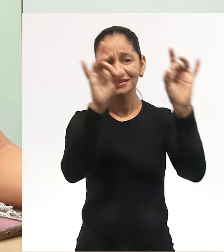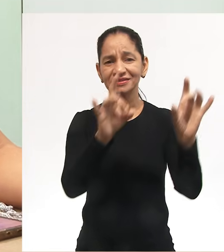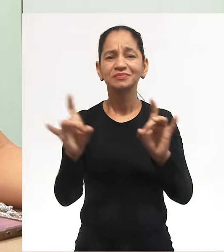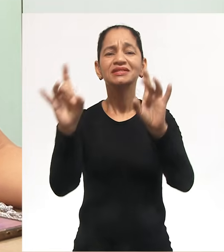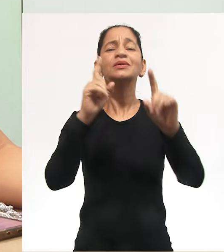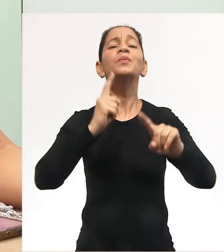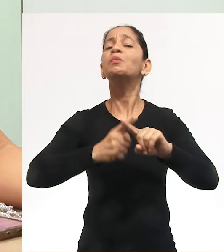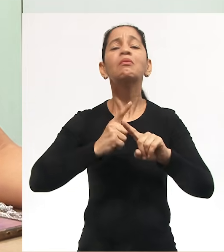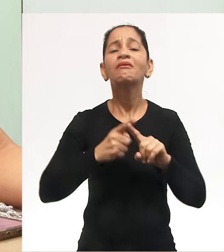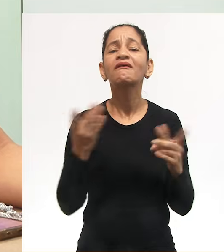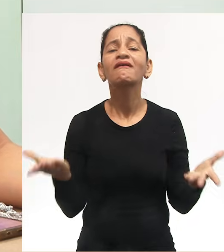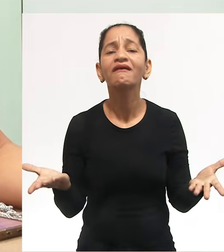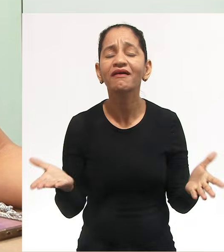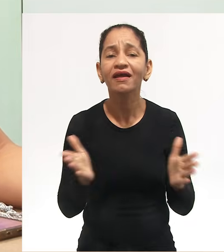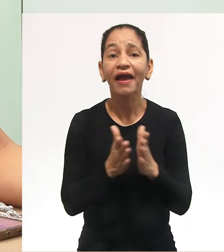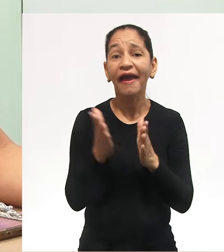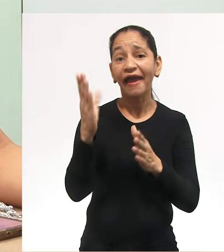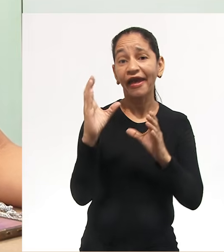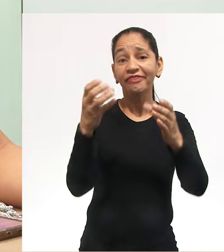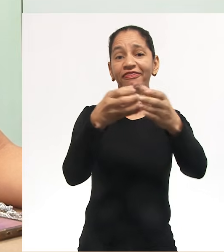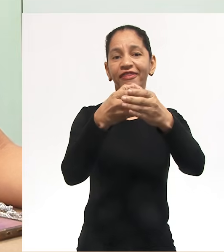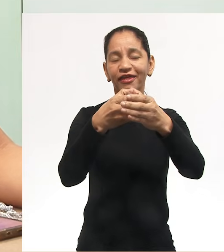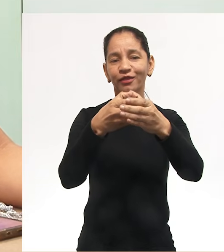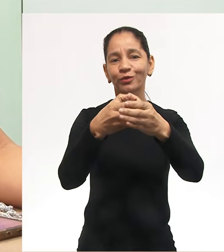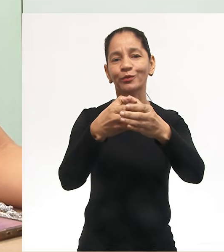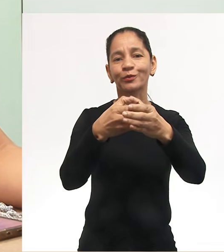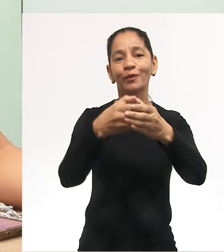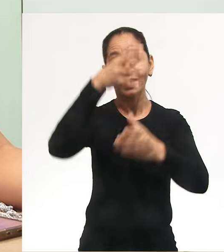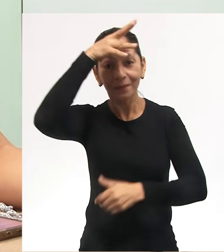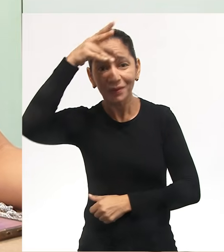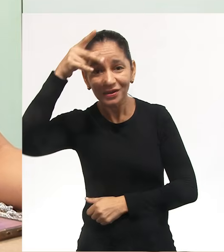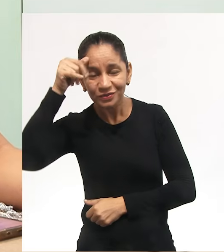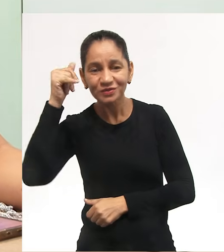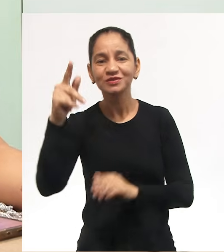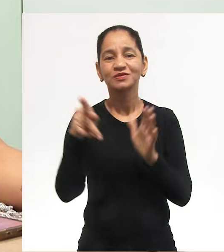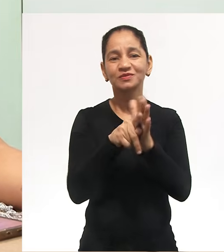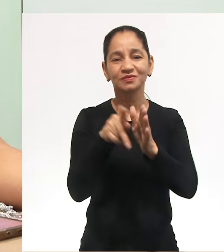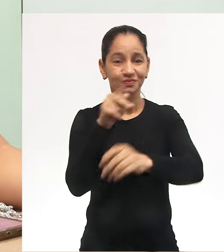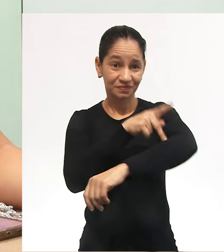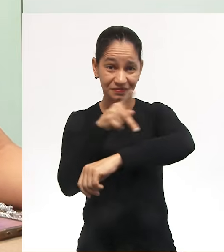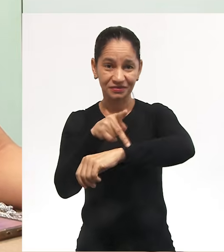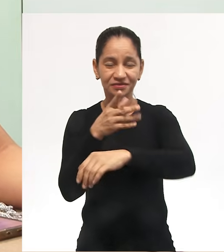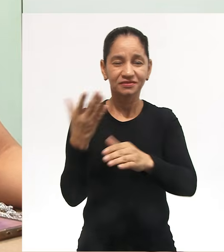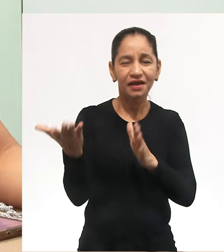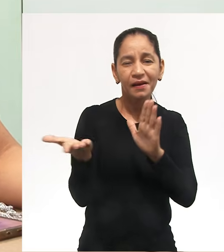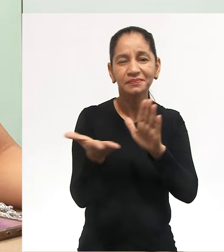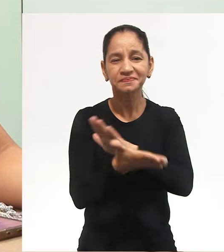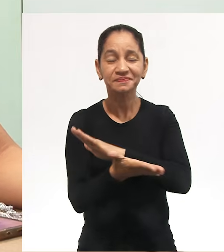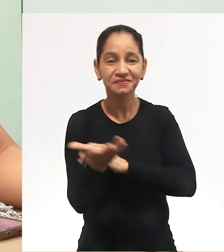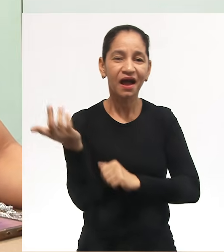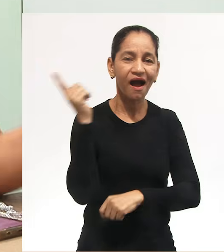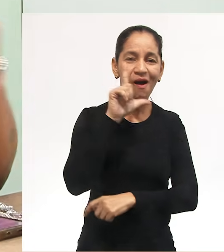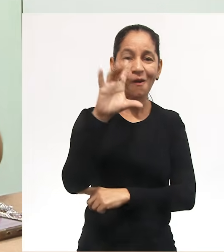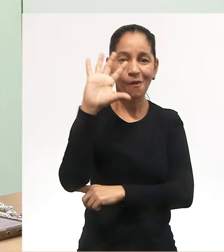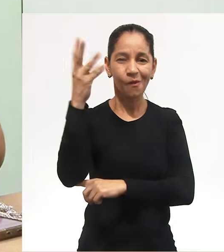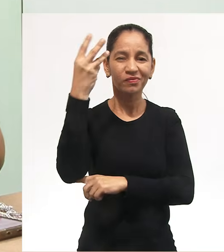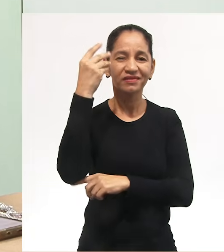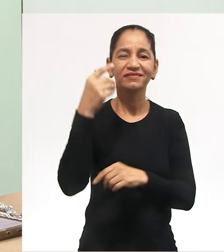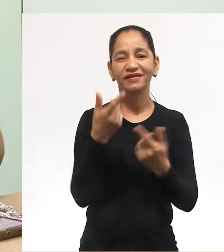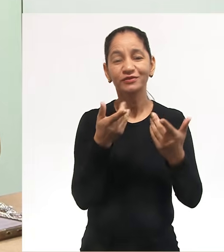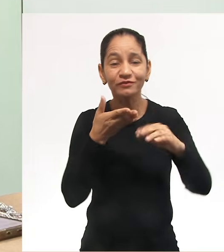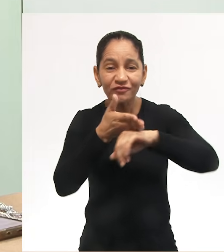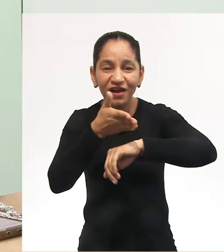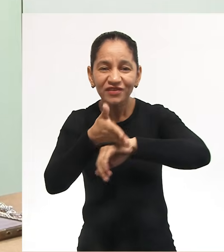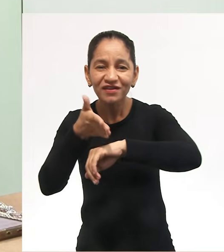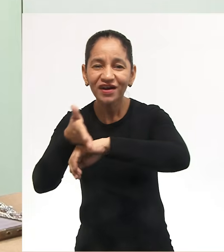especial porque é uma temporada especial CONAP, Congresso Amazônico de Pedagogia, que tá rolando aí. Você aproveita,